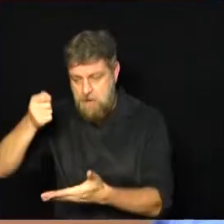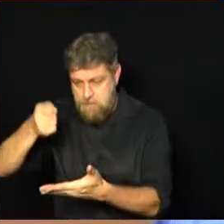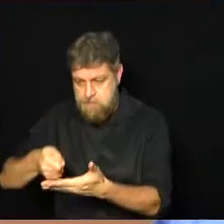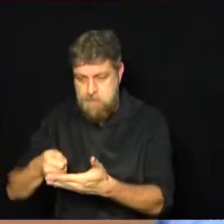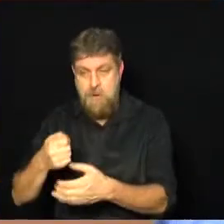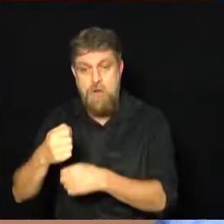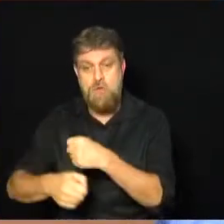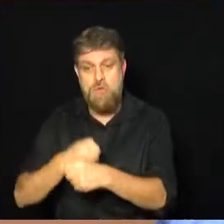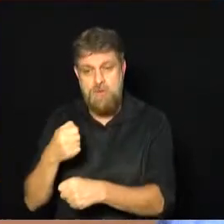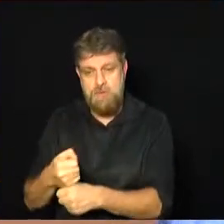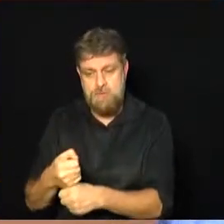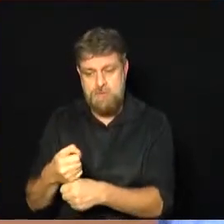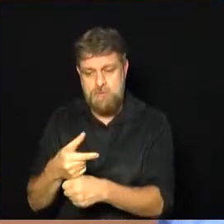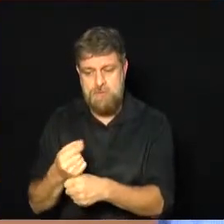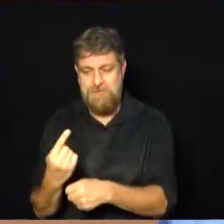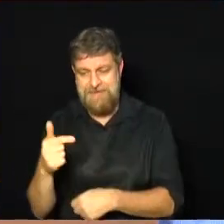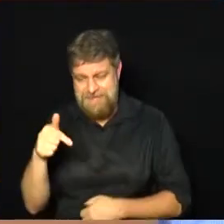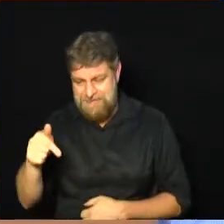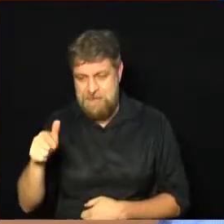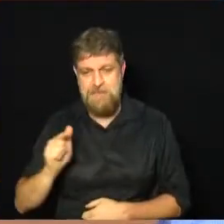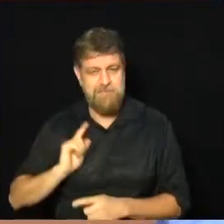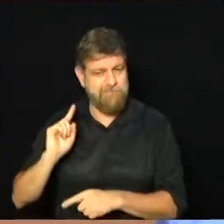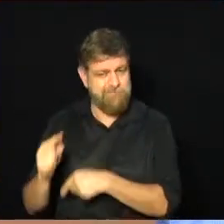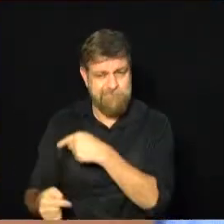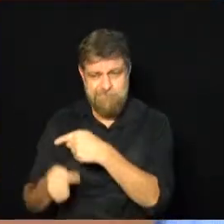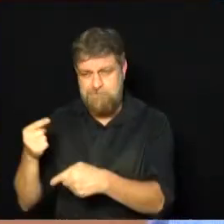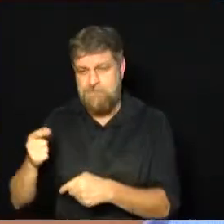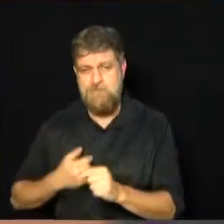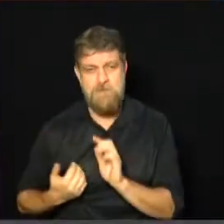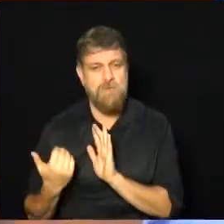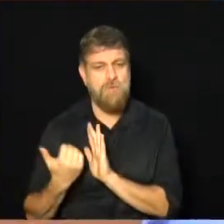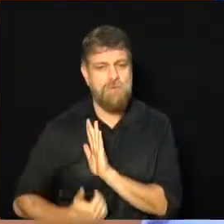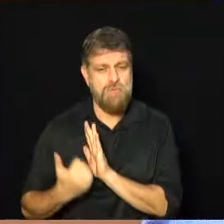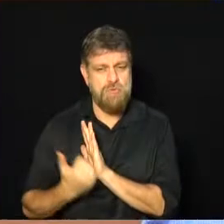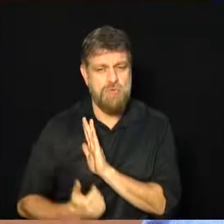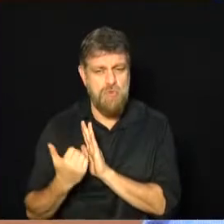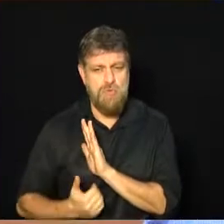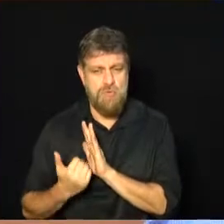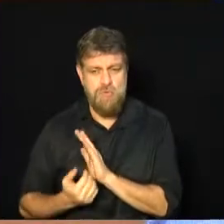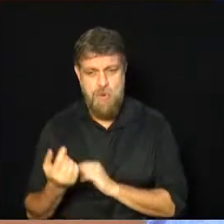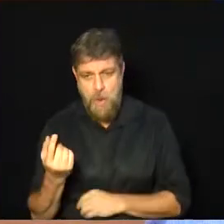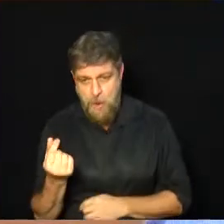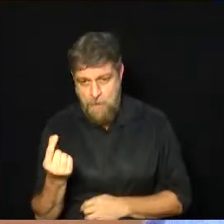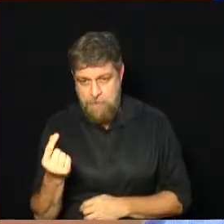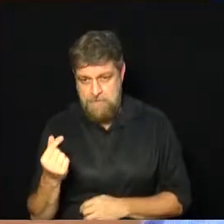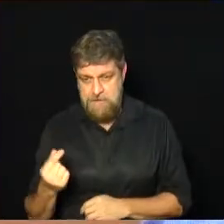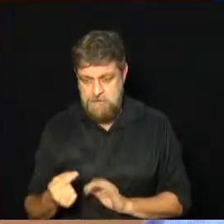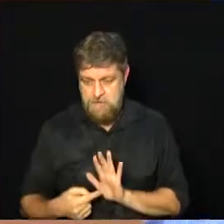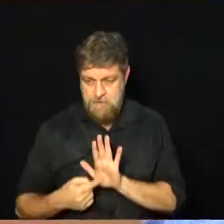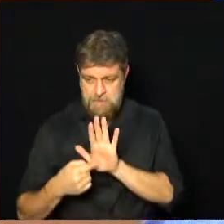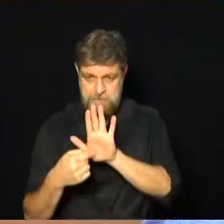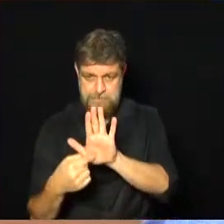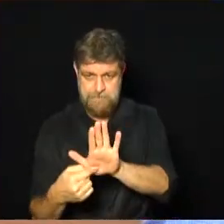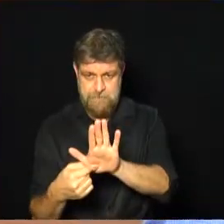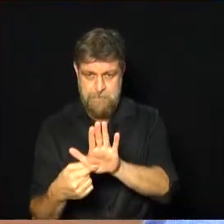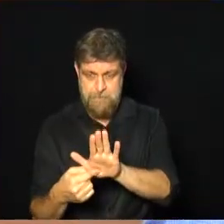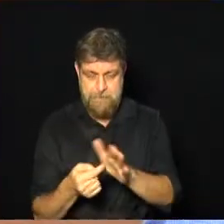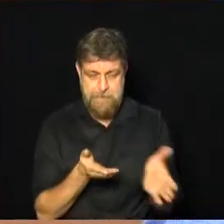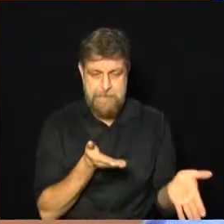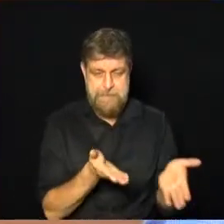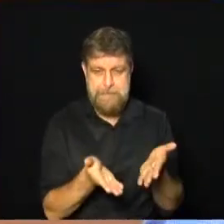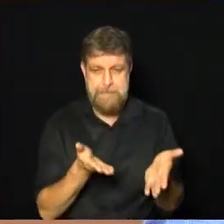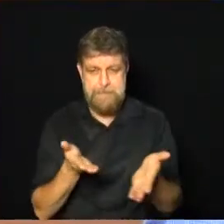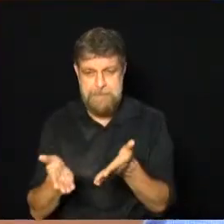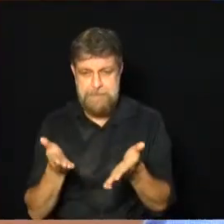tivemos um sucesso enorme na licitação na época, um desconto em relação ao preço que foi colocado na licitação, que é